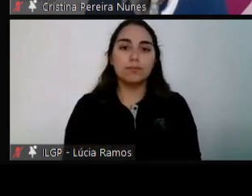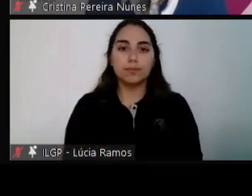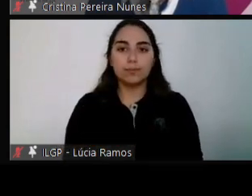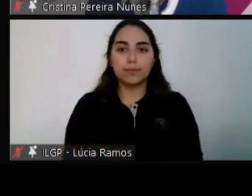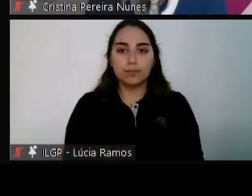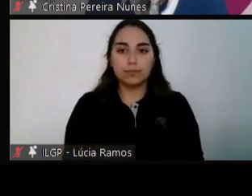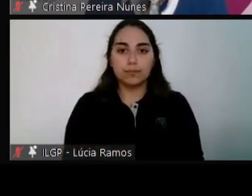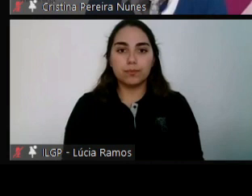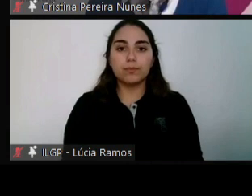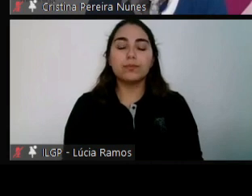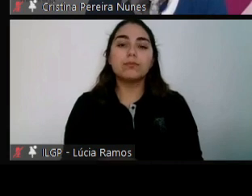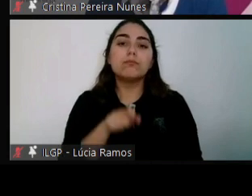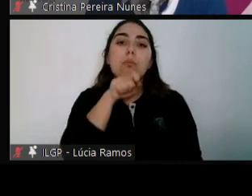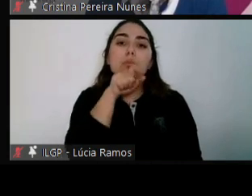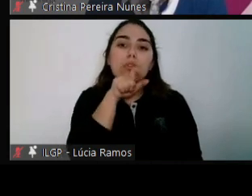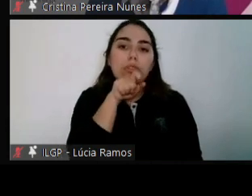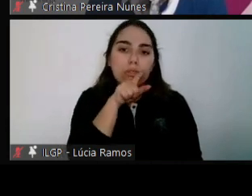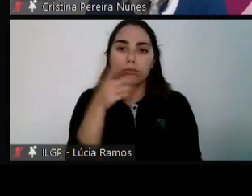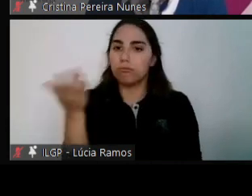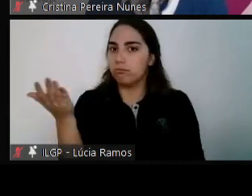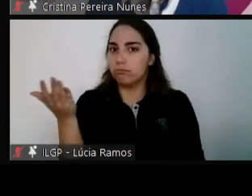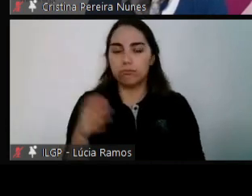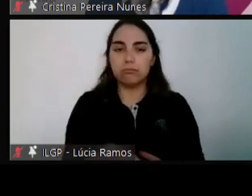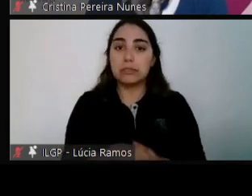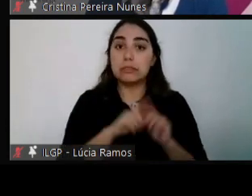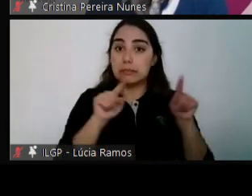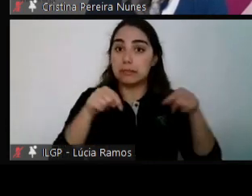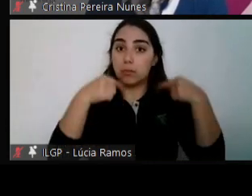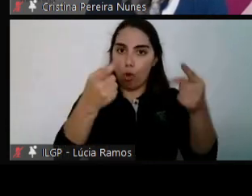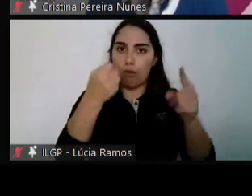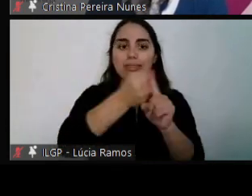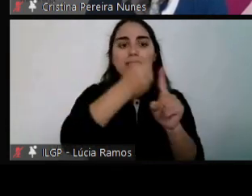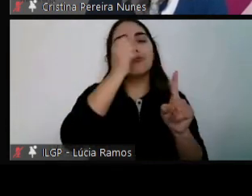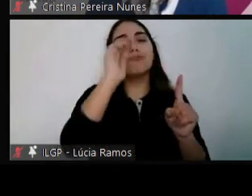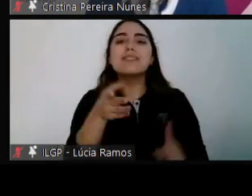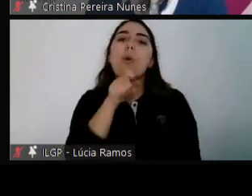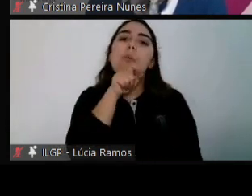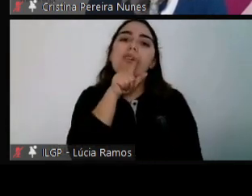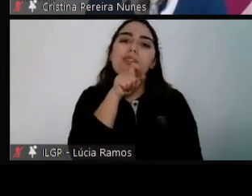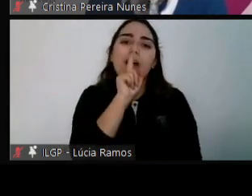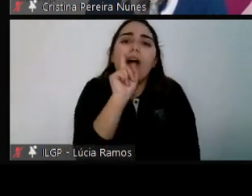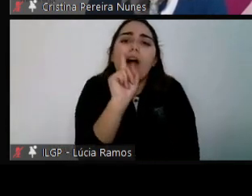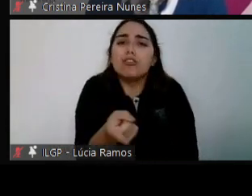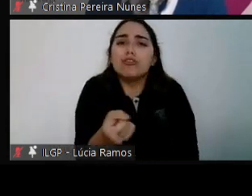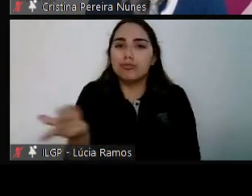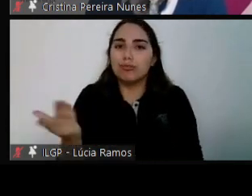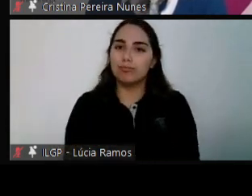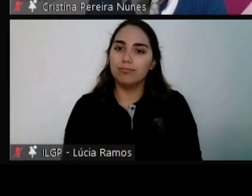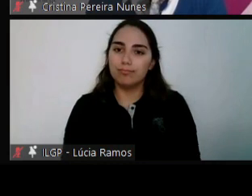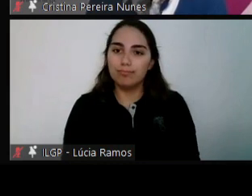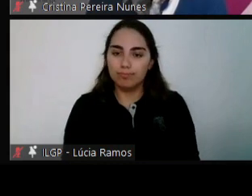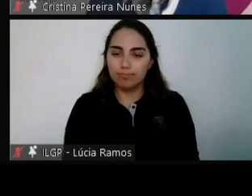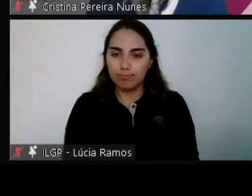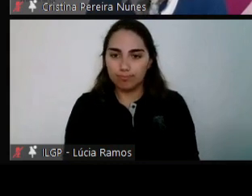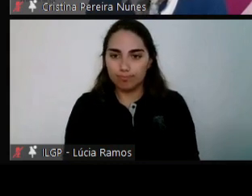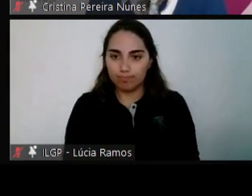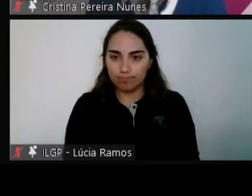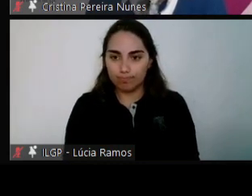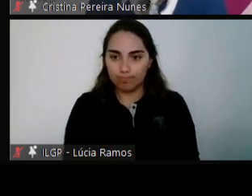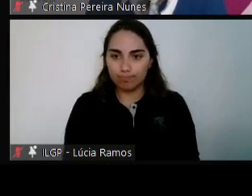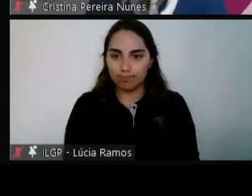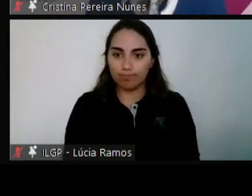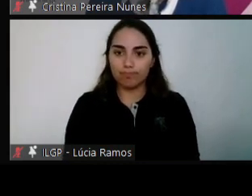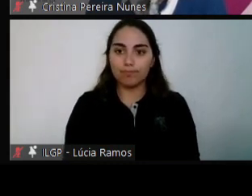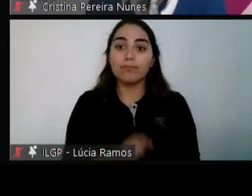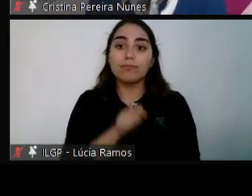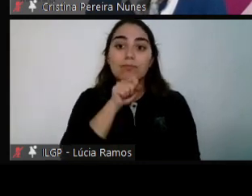As oportunidades, não é? Depois do desafio tem que haver oportunidades, não é? Tem que haver aqui oportunidades. E em termos de oportunidades, já